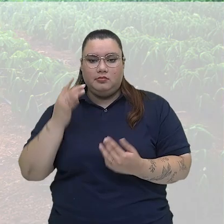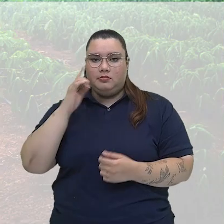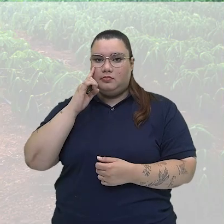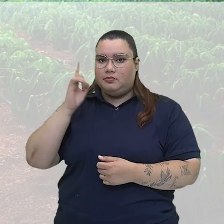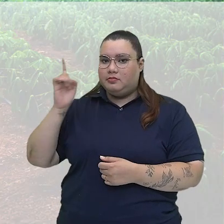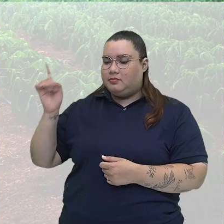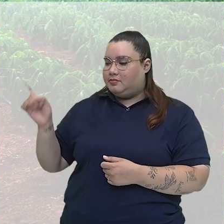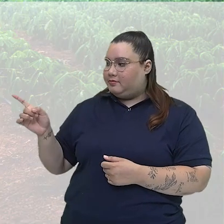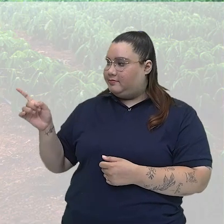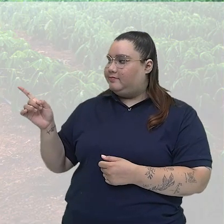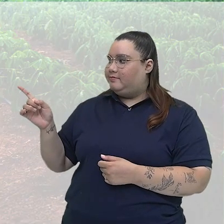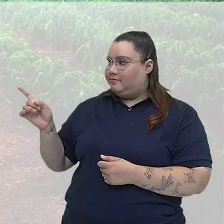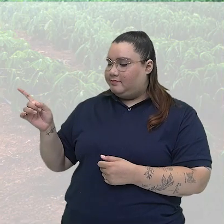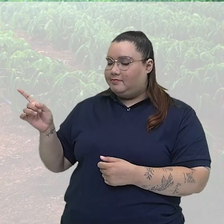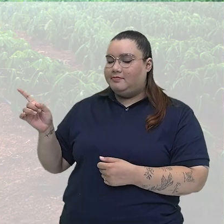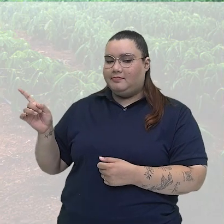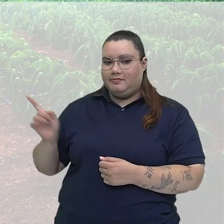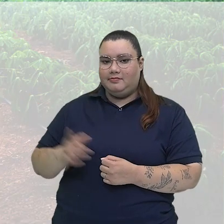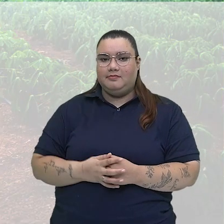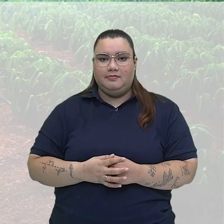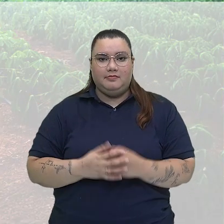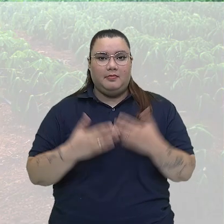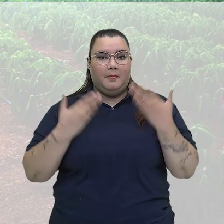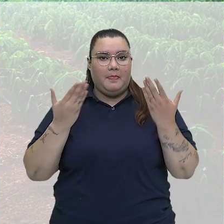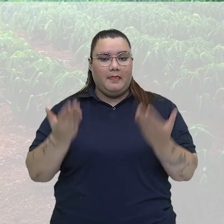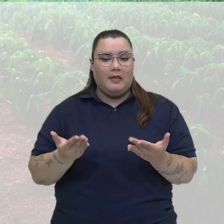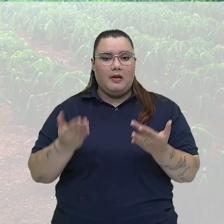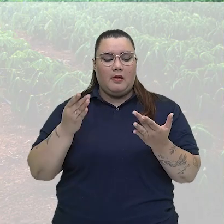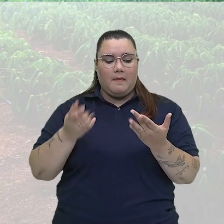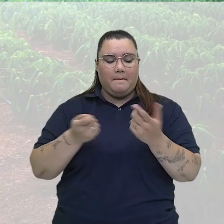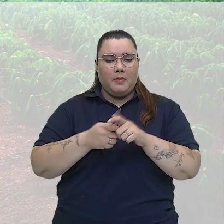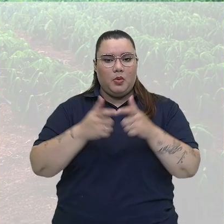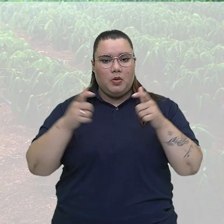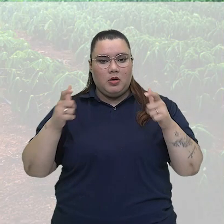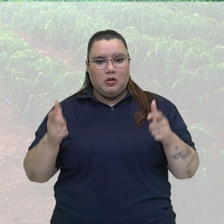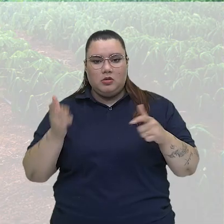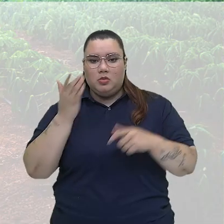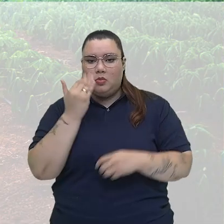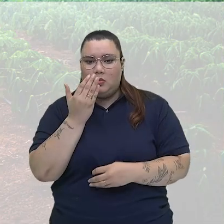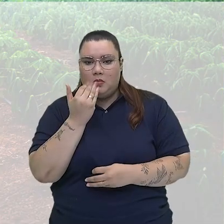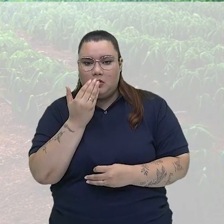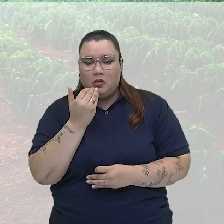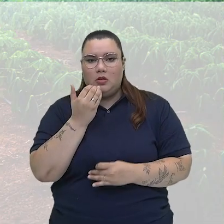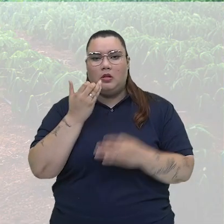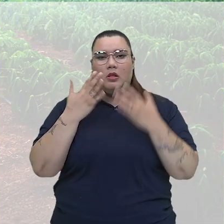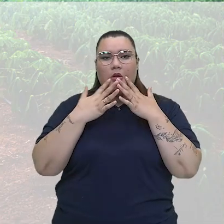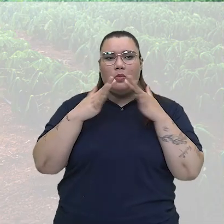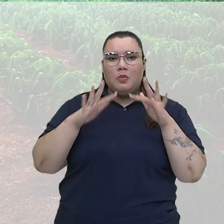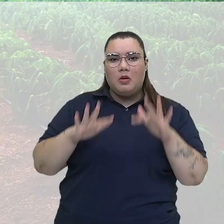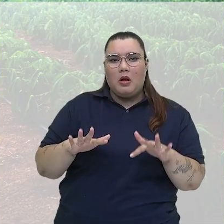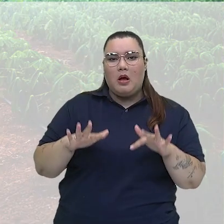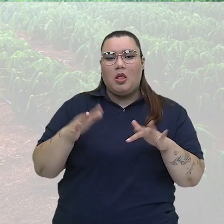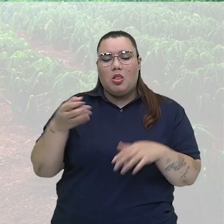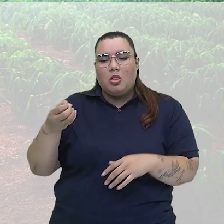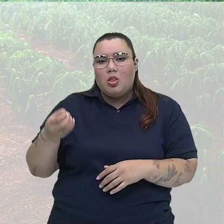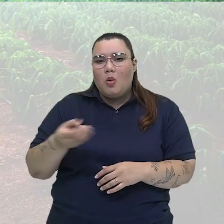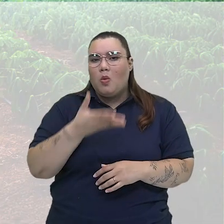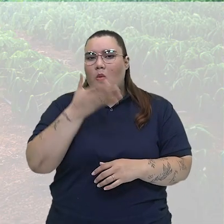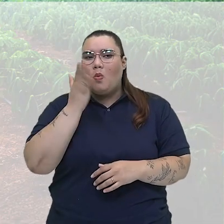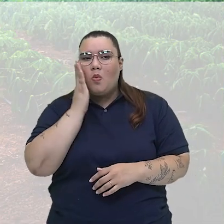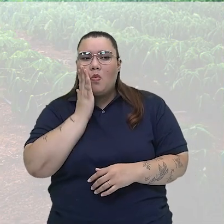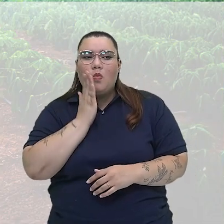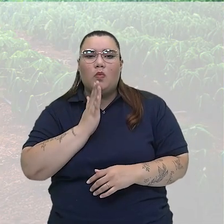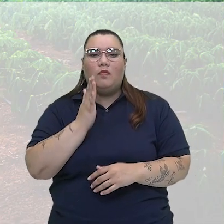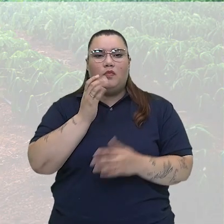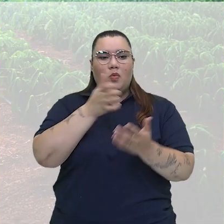vocês estão observando, né? Então, muitos dos alimentos, aqueles alimentos fresquinhos, né, que nós compramos